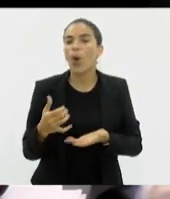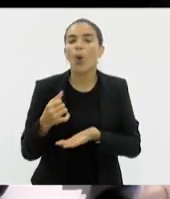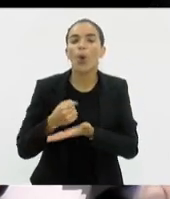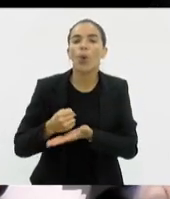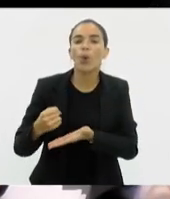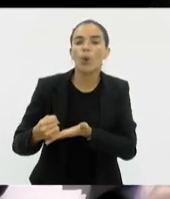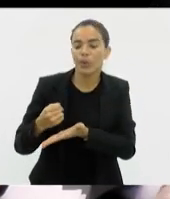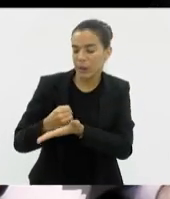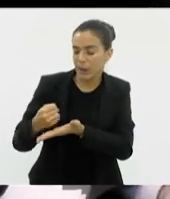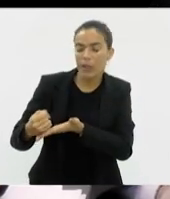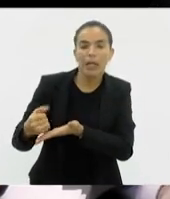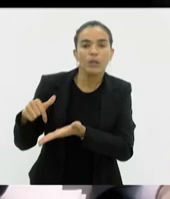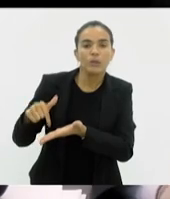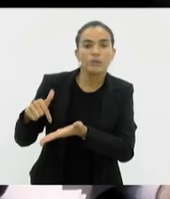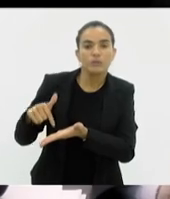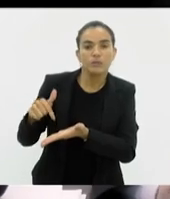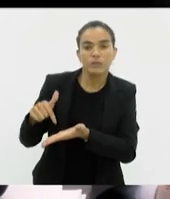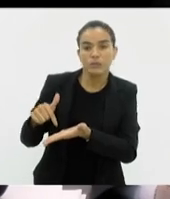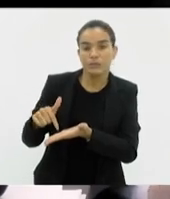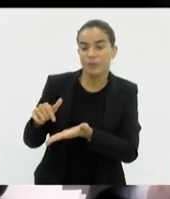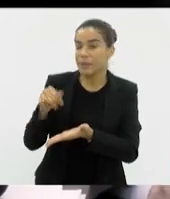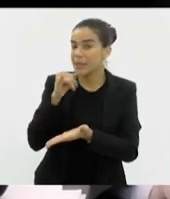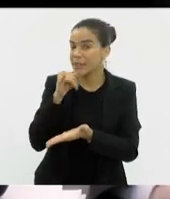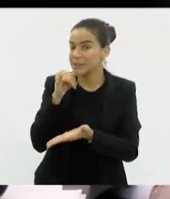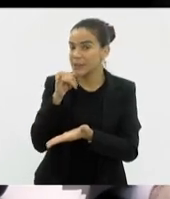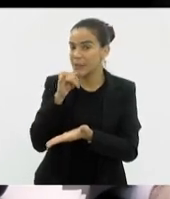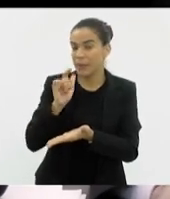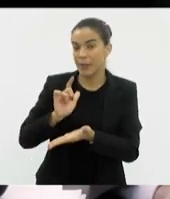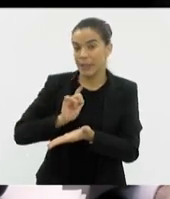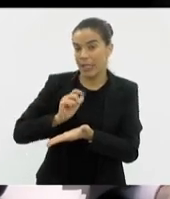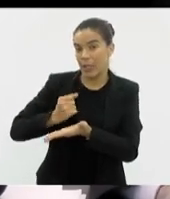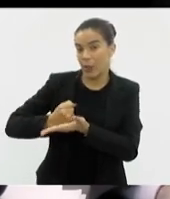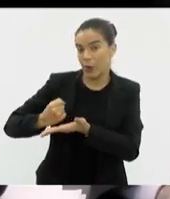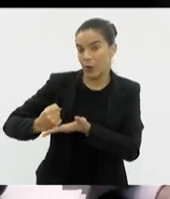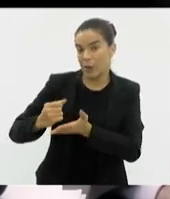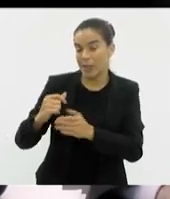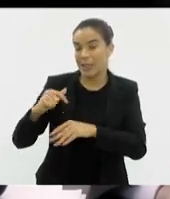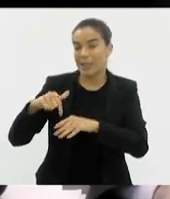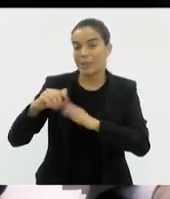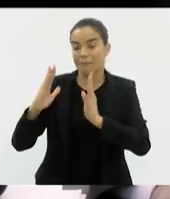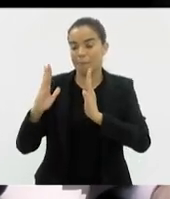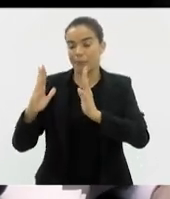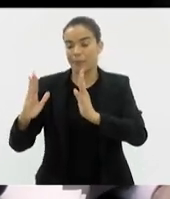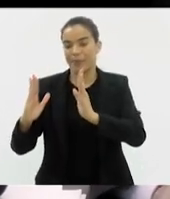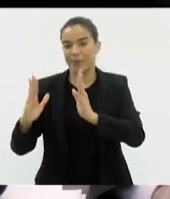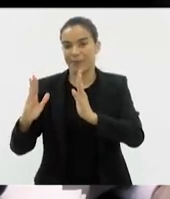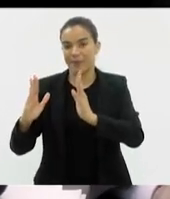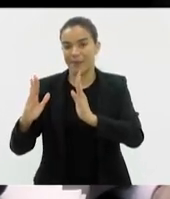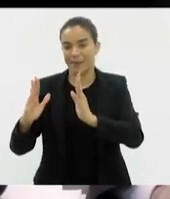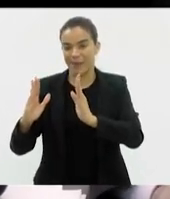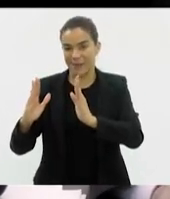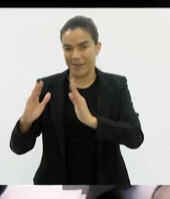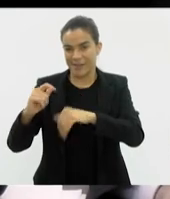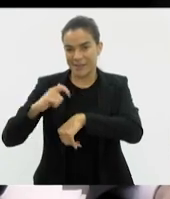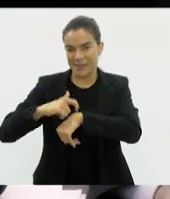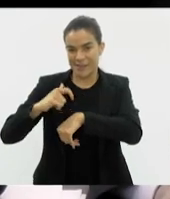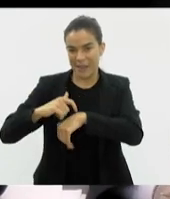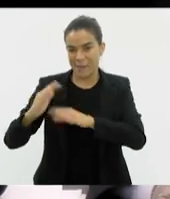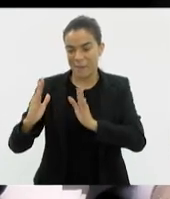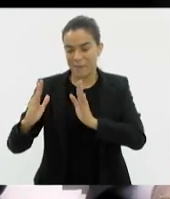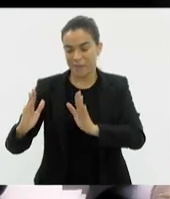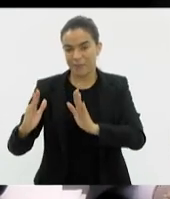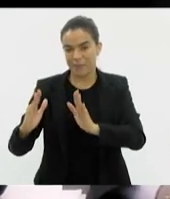contratação? São os casos exatos quando existe a contratação por tempo determinado, exatamente. Ou seja, quando existe a vaga